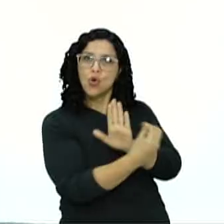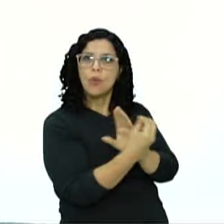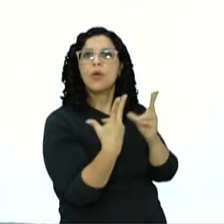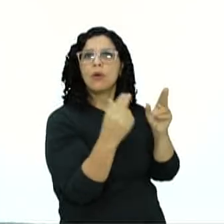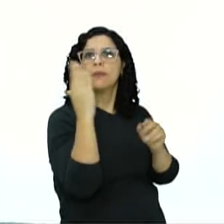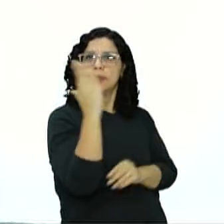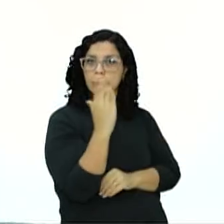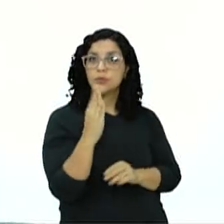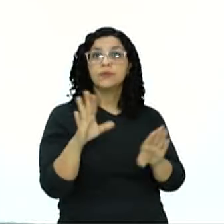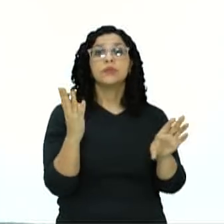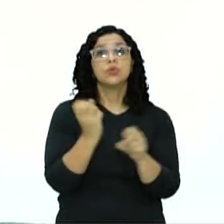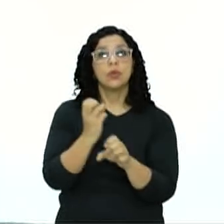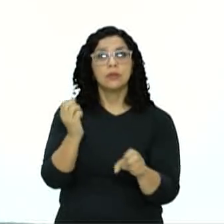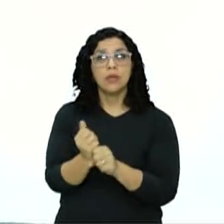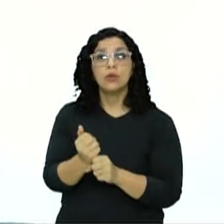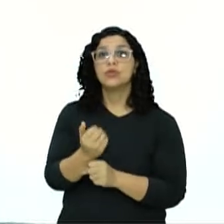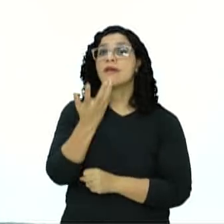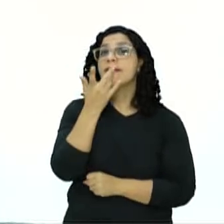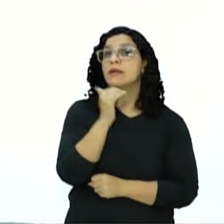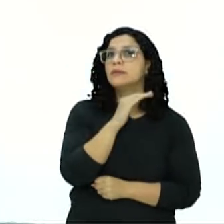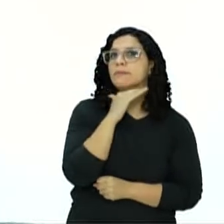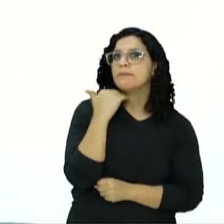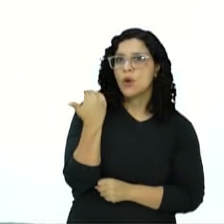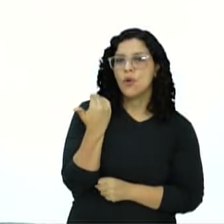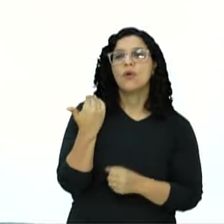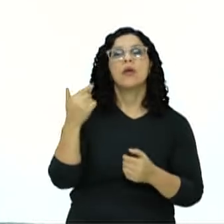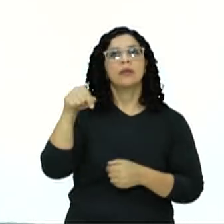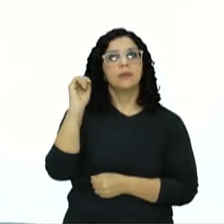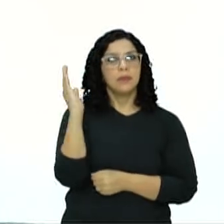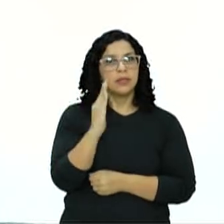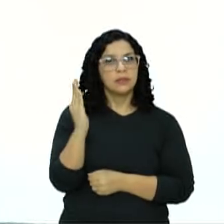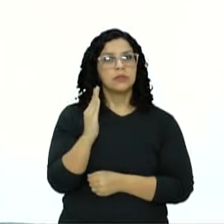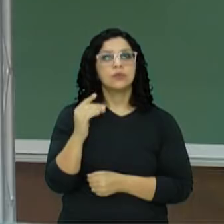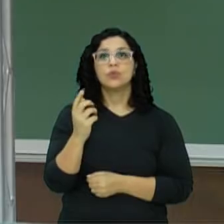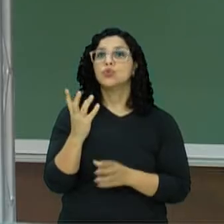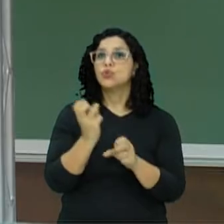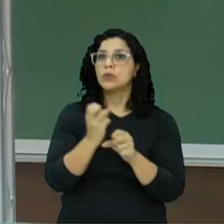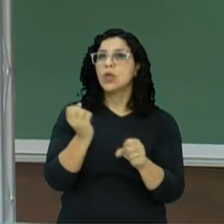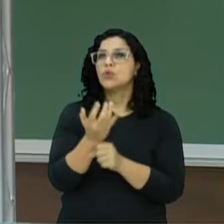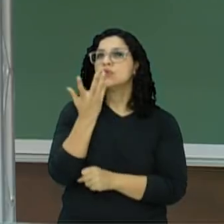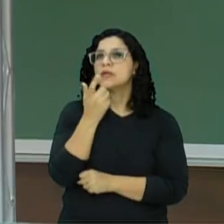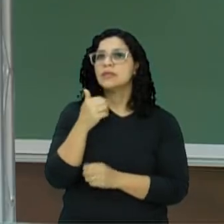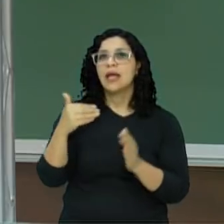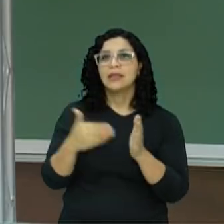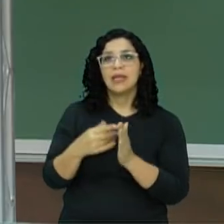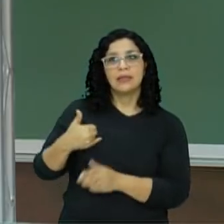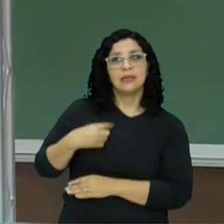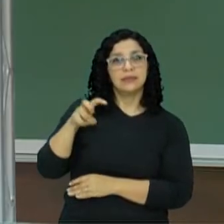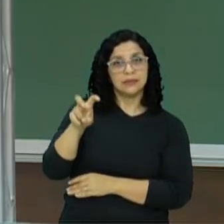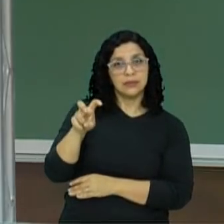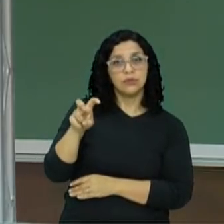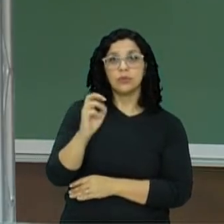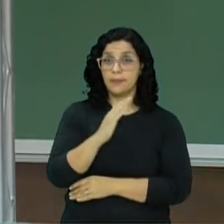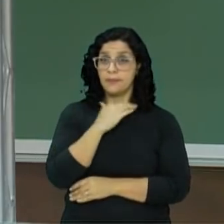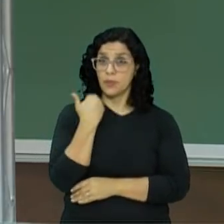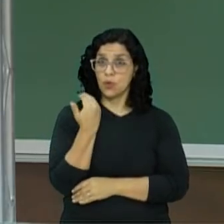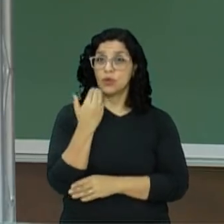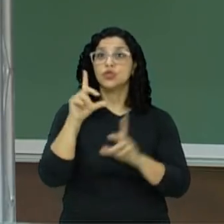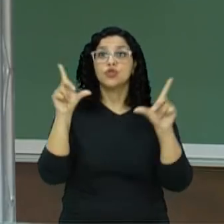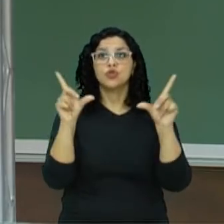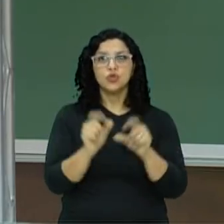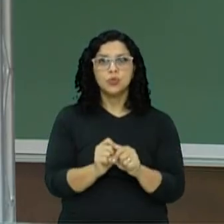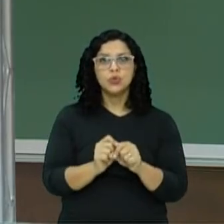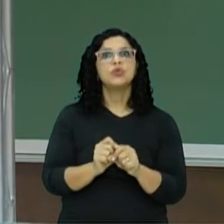de mortalidade infantil, que é o índice de crianças de até 5 anos que vêm a óbito,